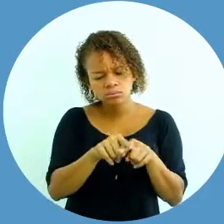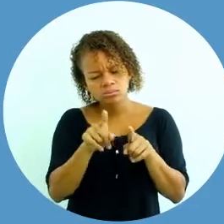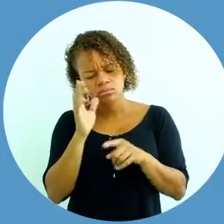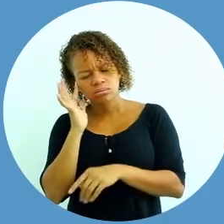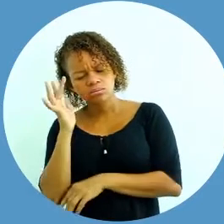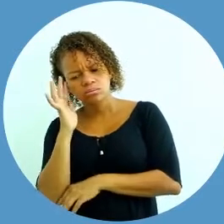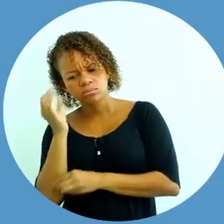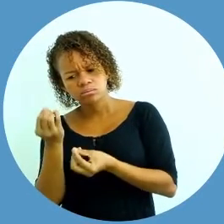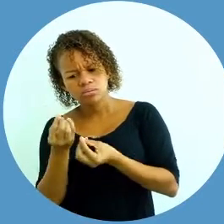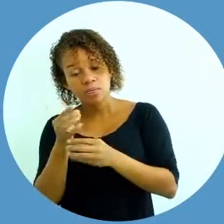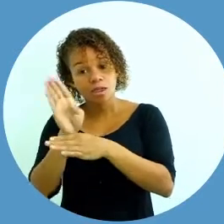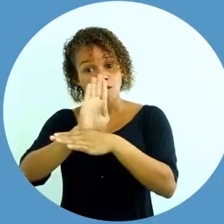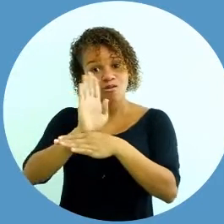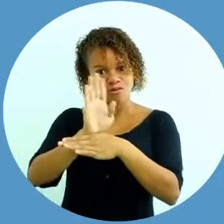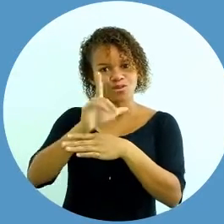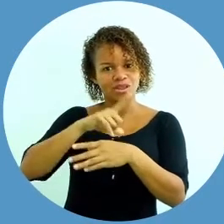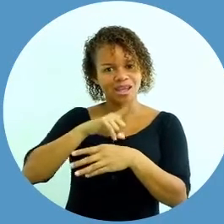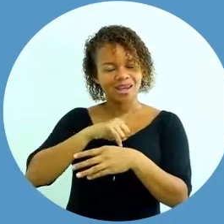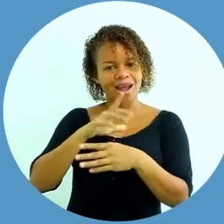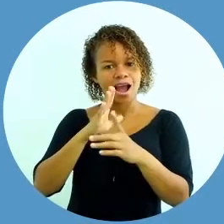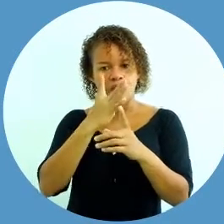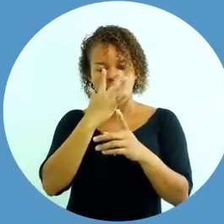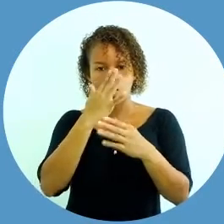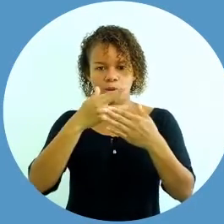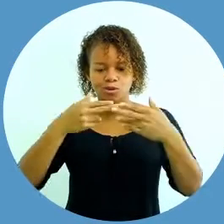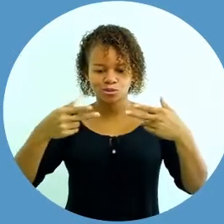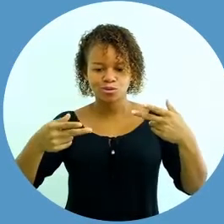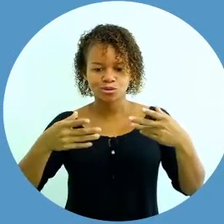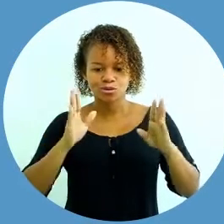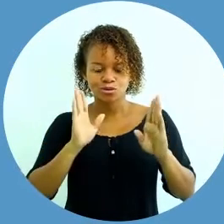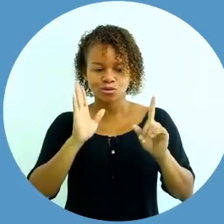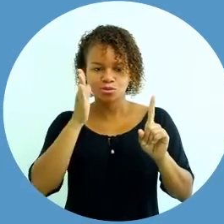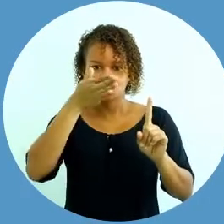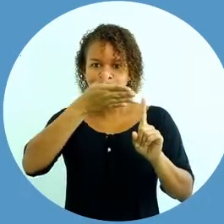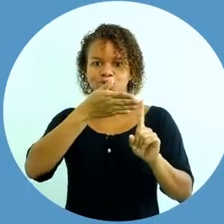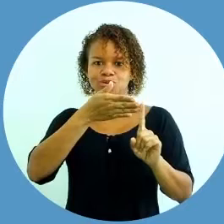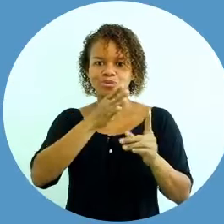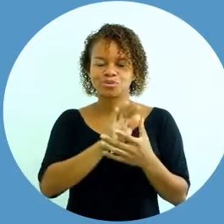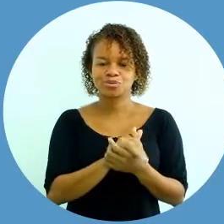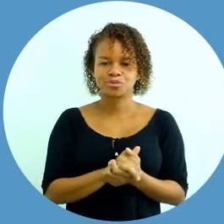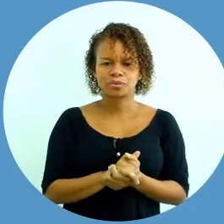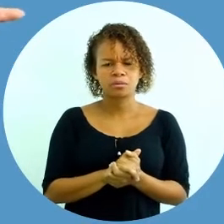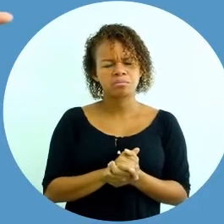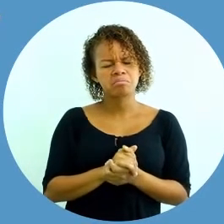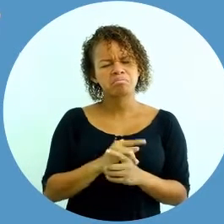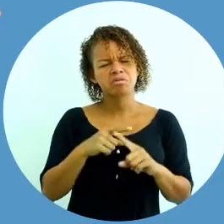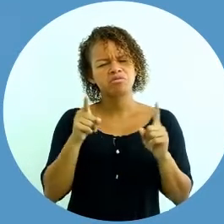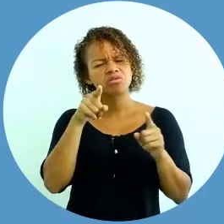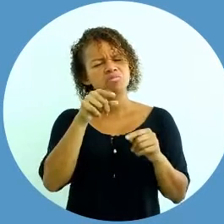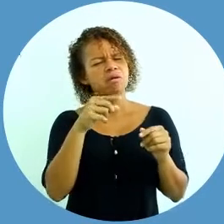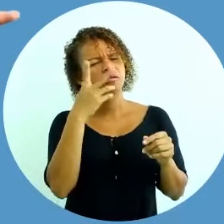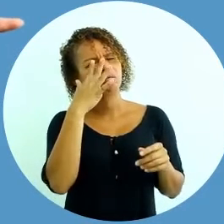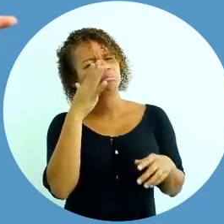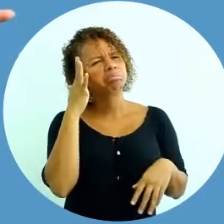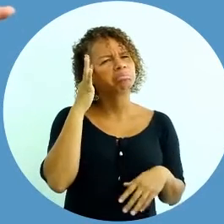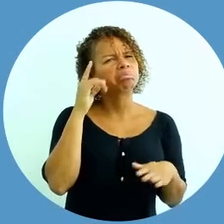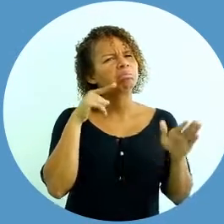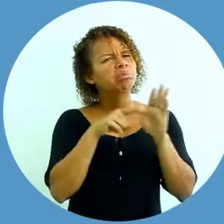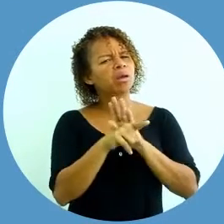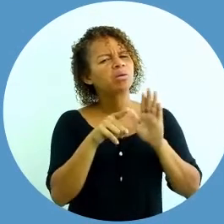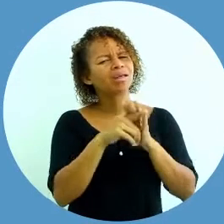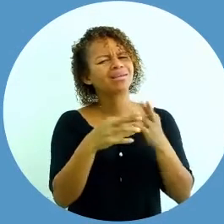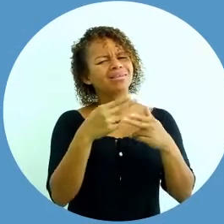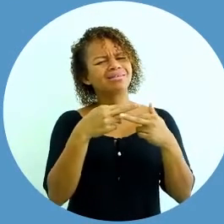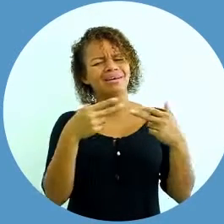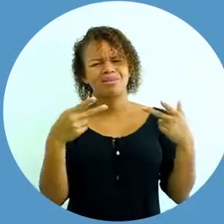lógica que o vídeo terá em determinados pontos-chave. Mas você pode perguntar, que complicação,